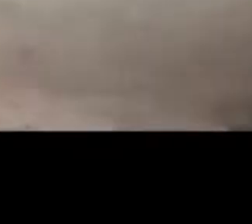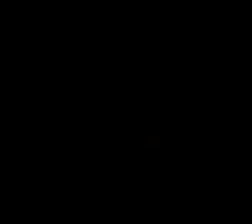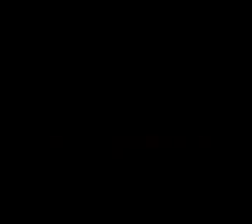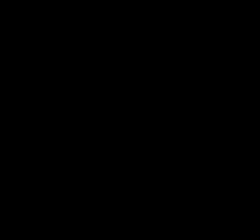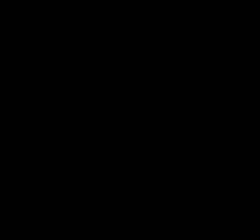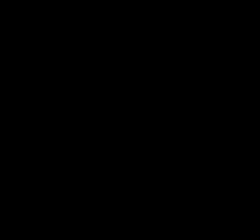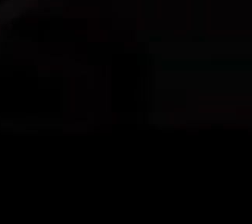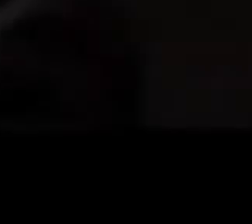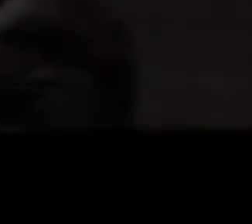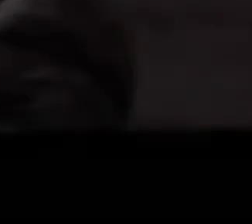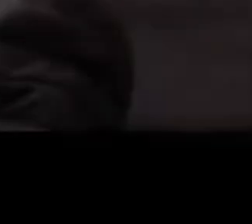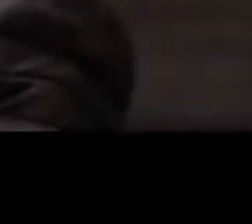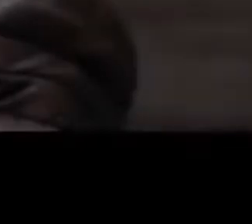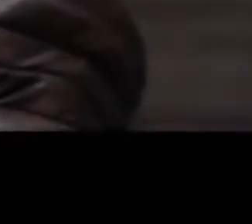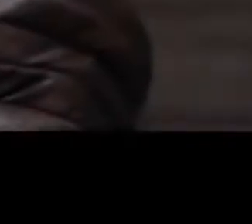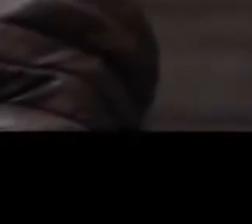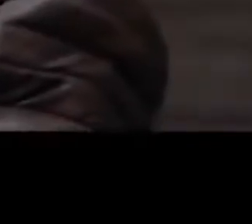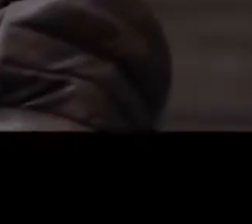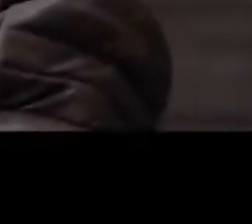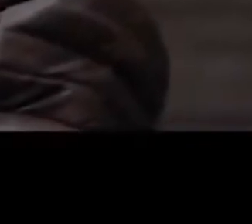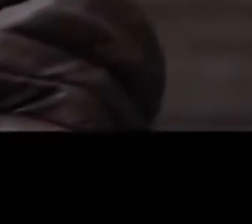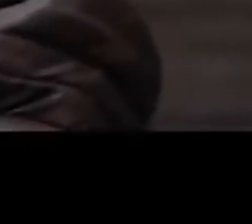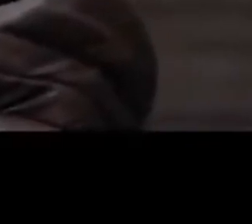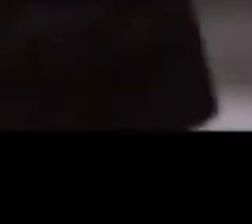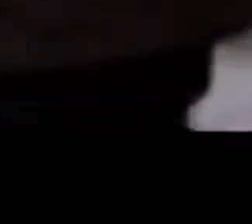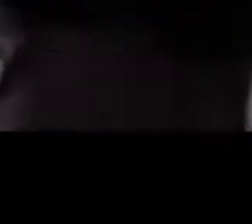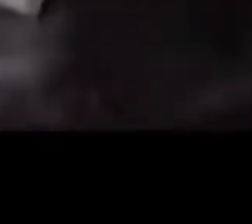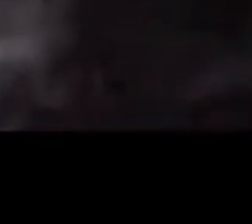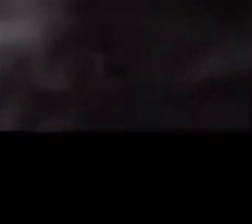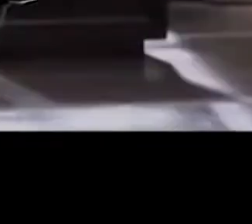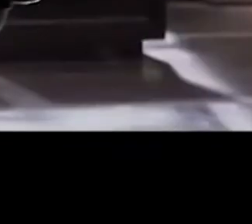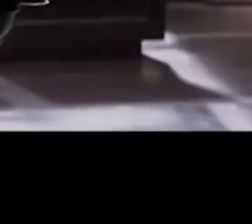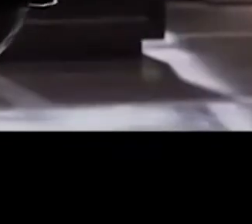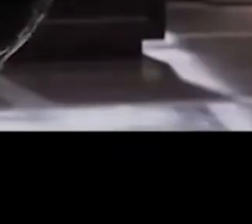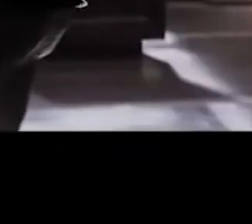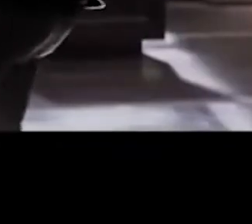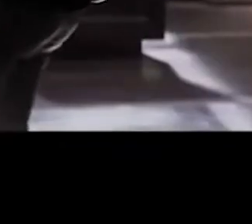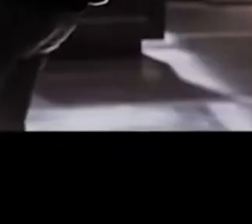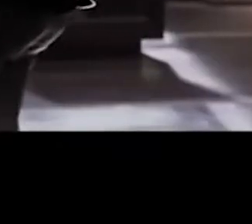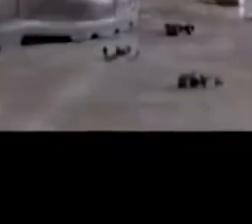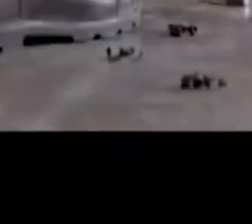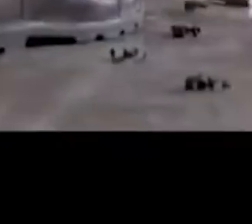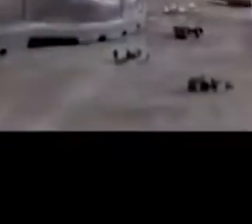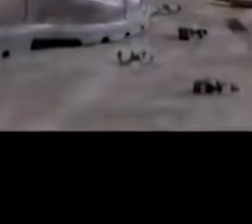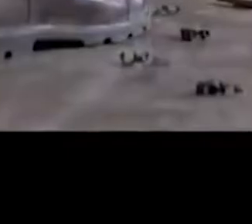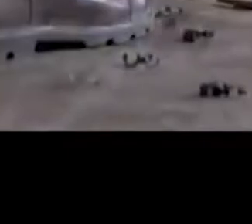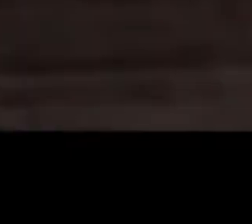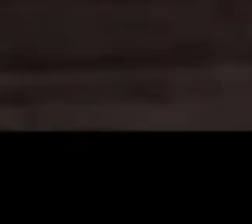I've been waiting for this for a long time.